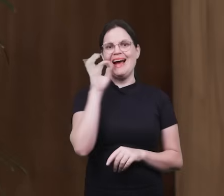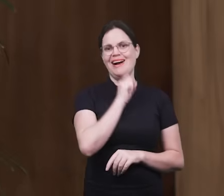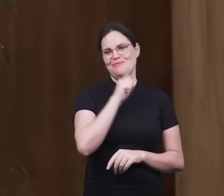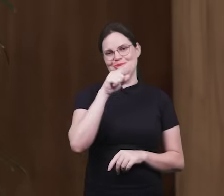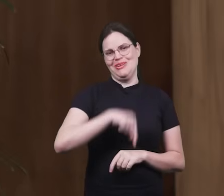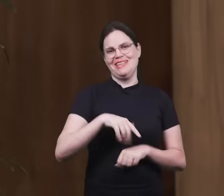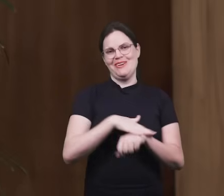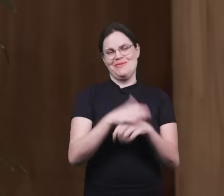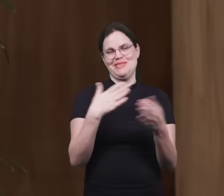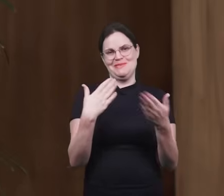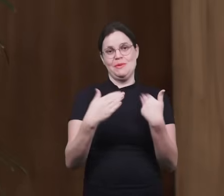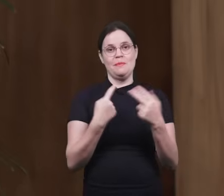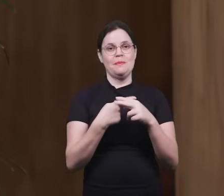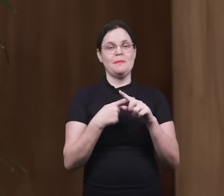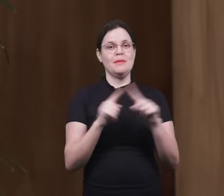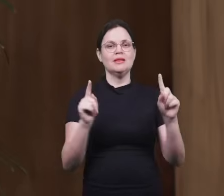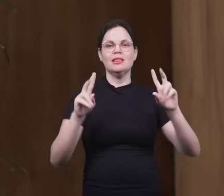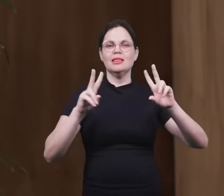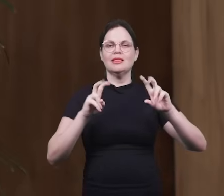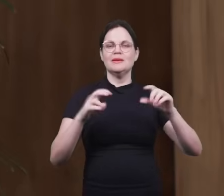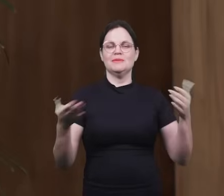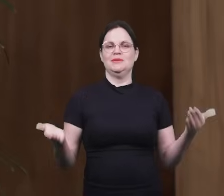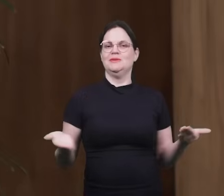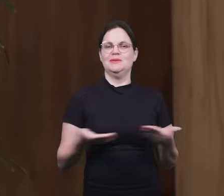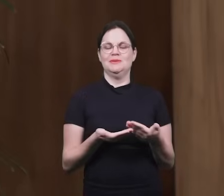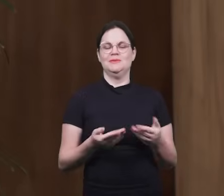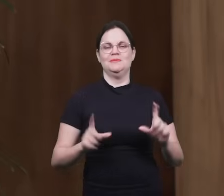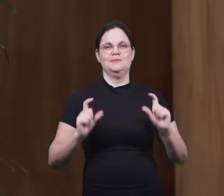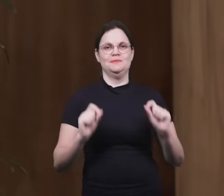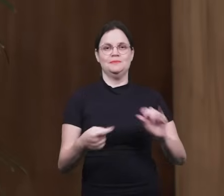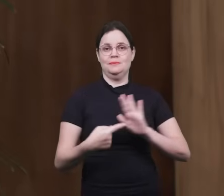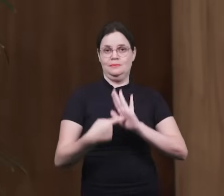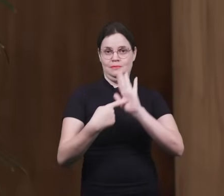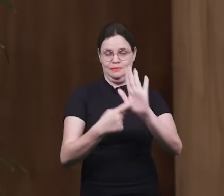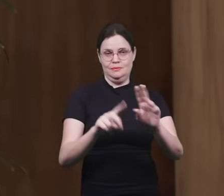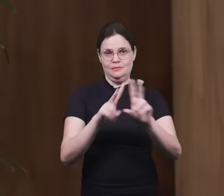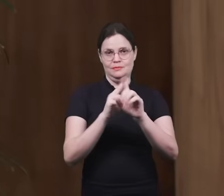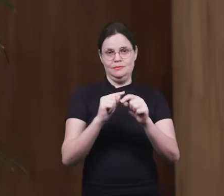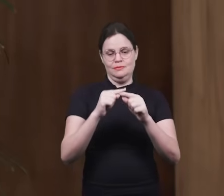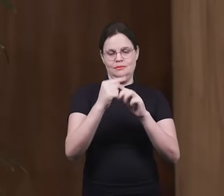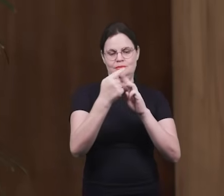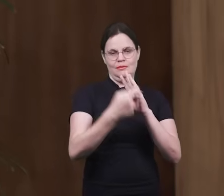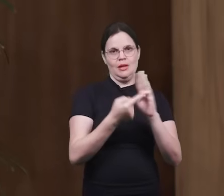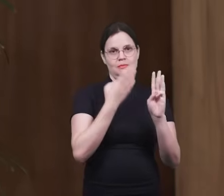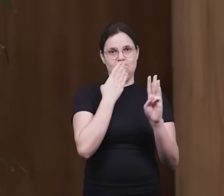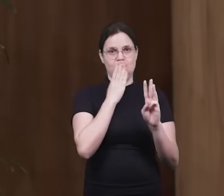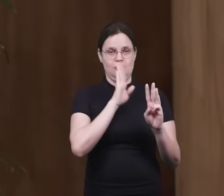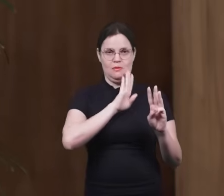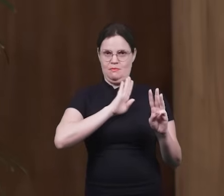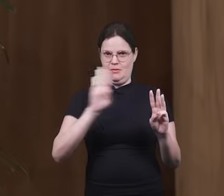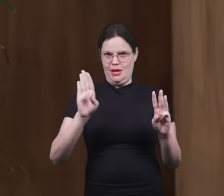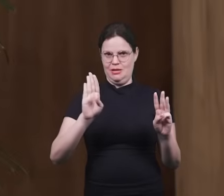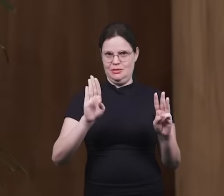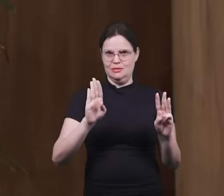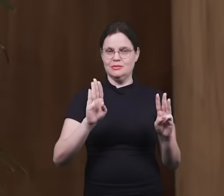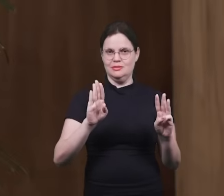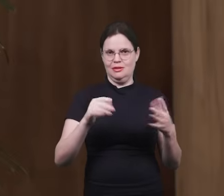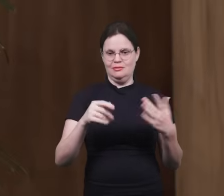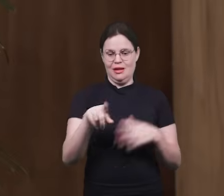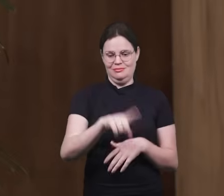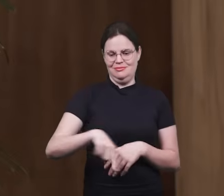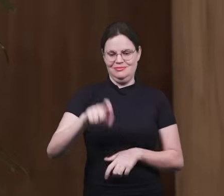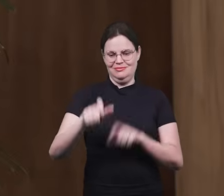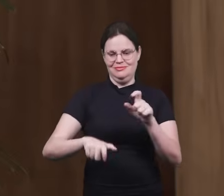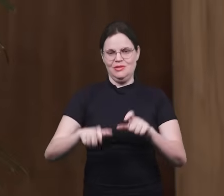rápido. Mas o tema de hoje, ele fala sobre as promessas aos vitoriosos, ou aqueles